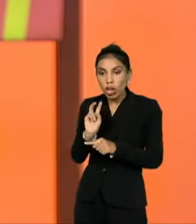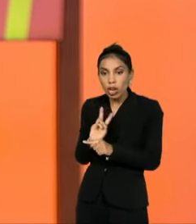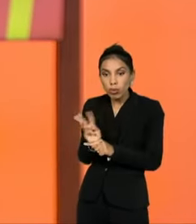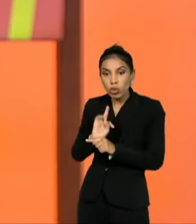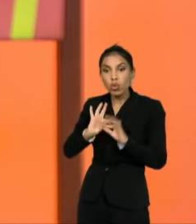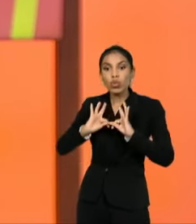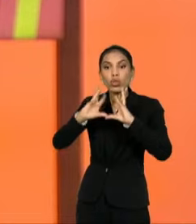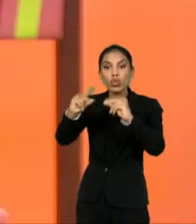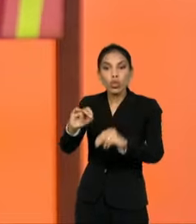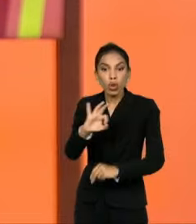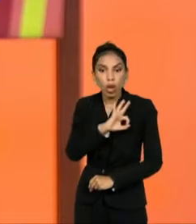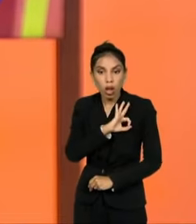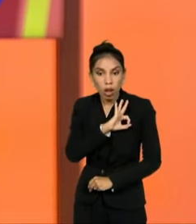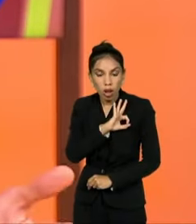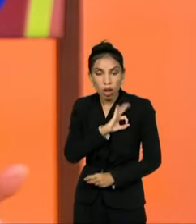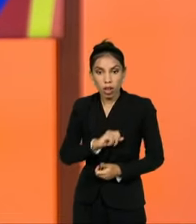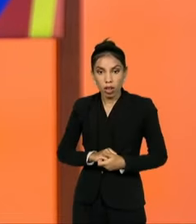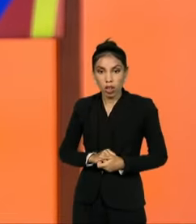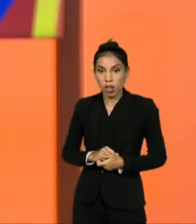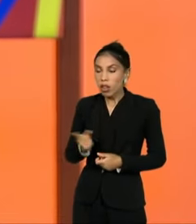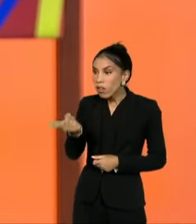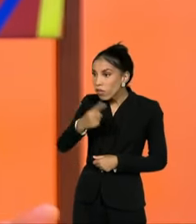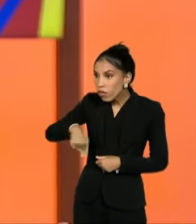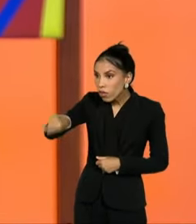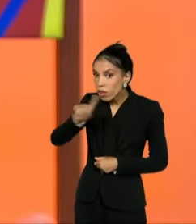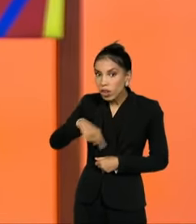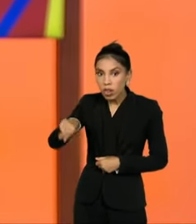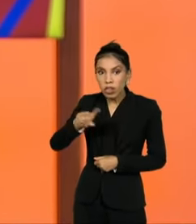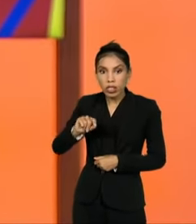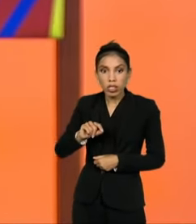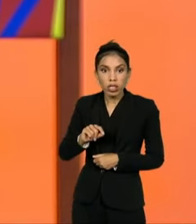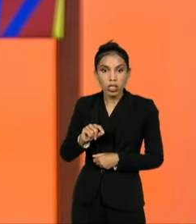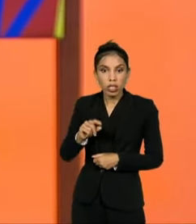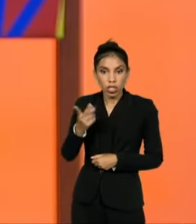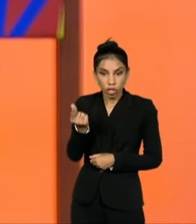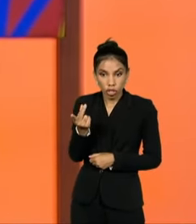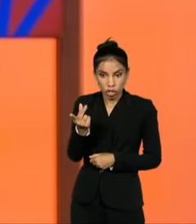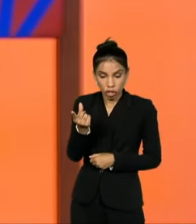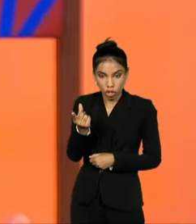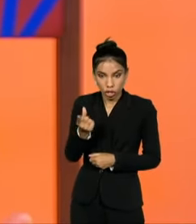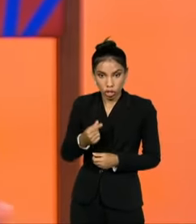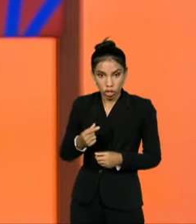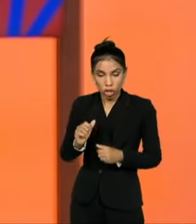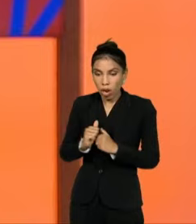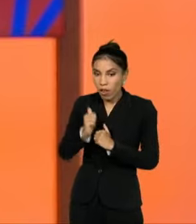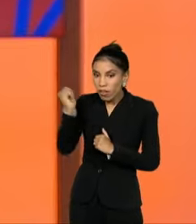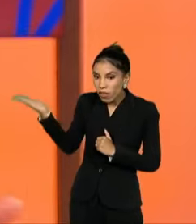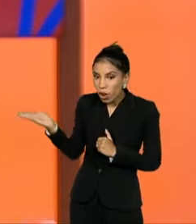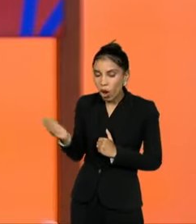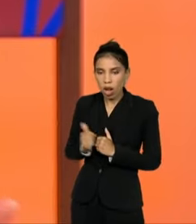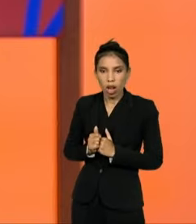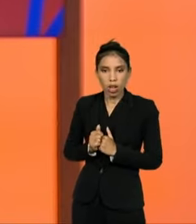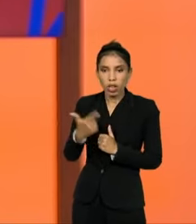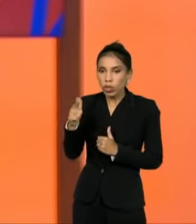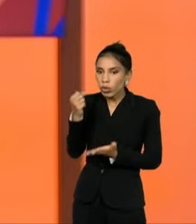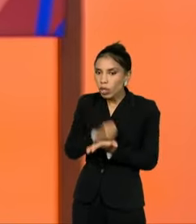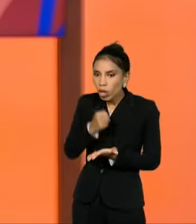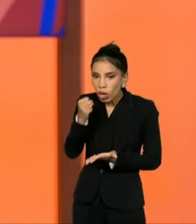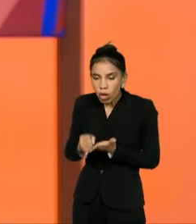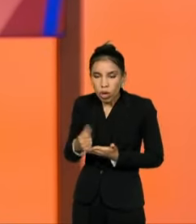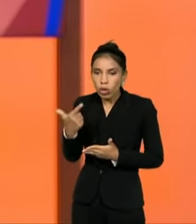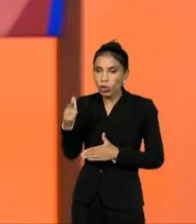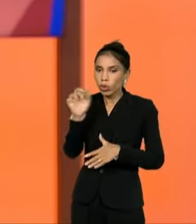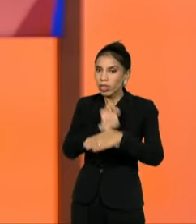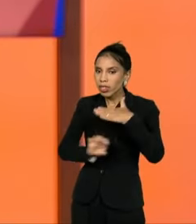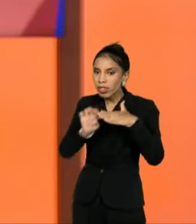todos policiais, e fala, olha, vocês não podem receber o que eles estão recebendo, em dinheiro, por fora, não tem contrato, não tem